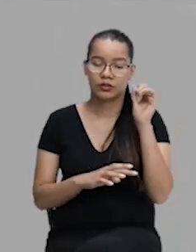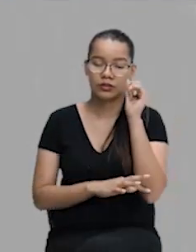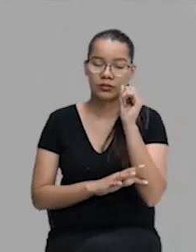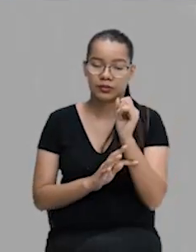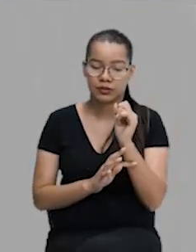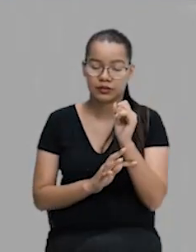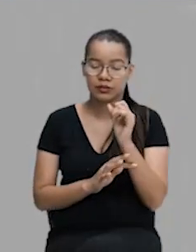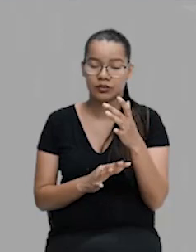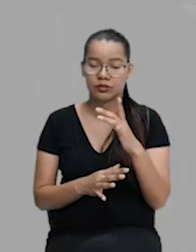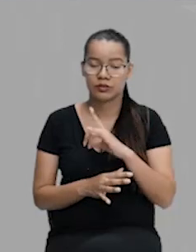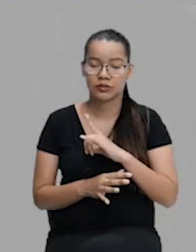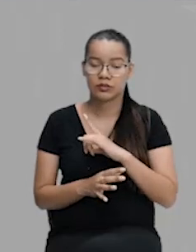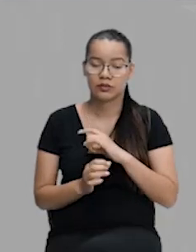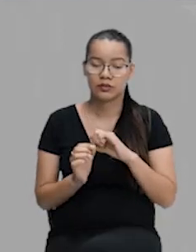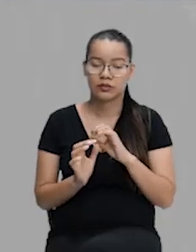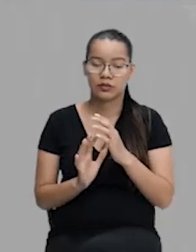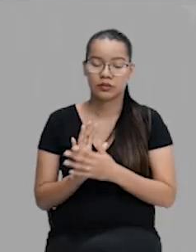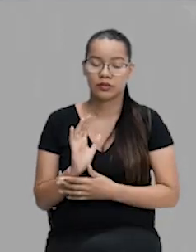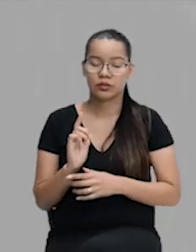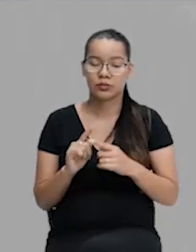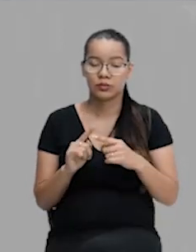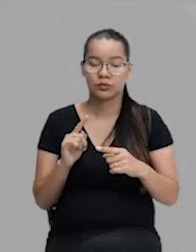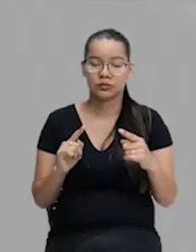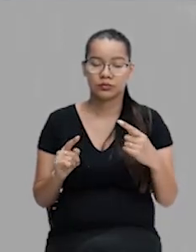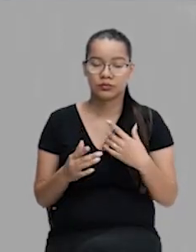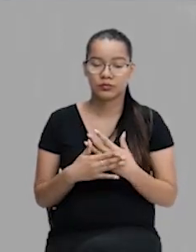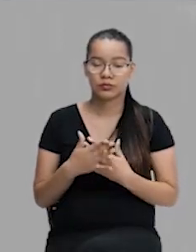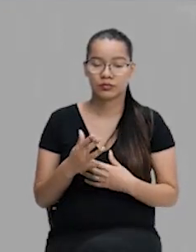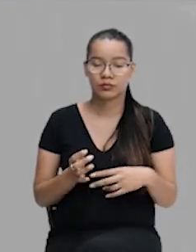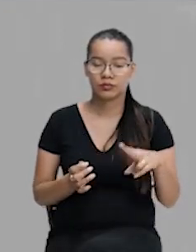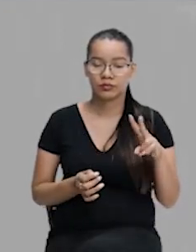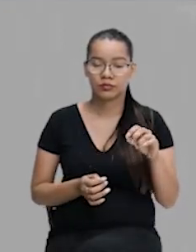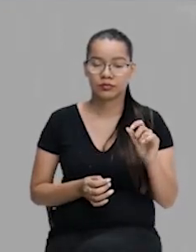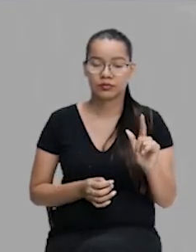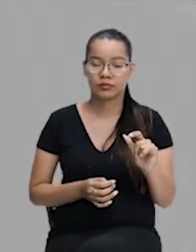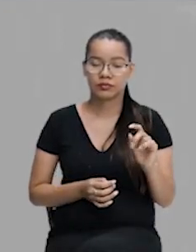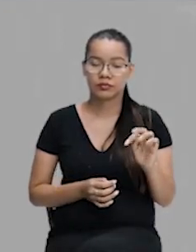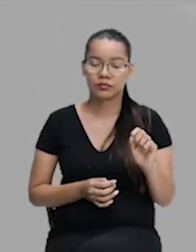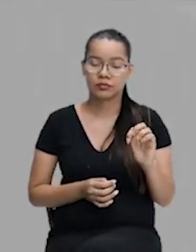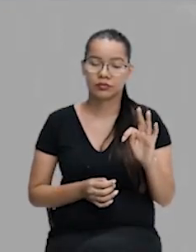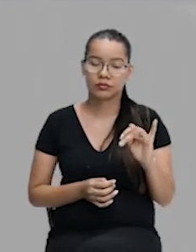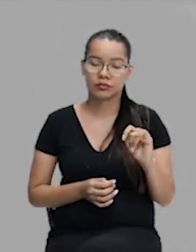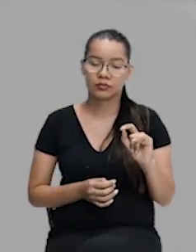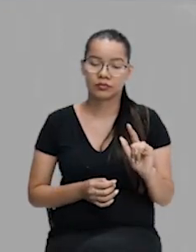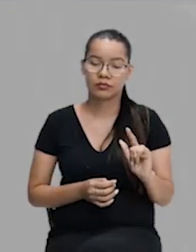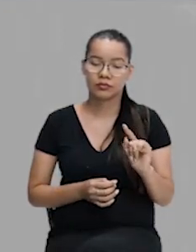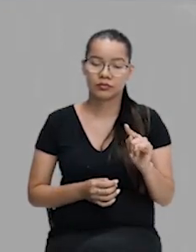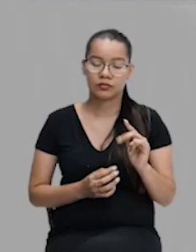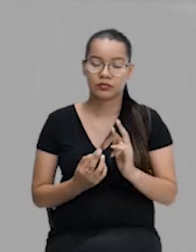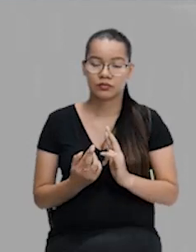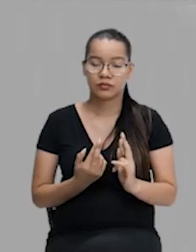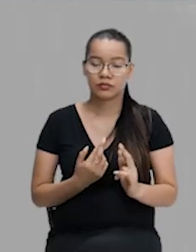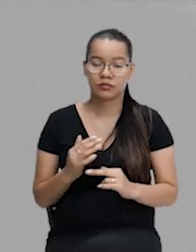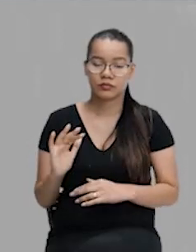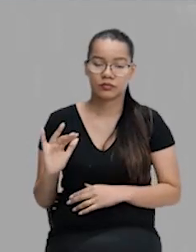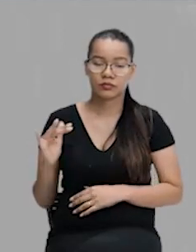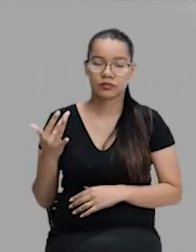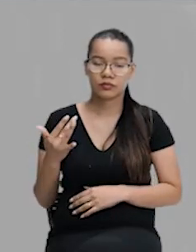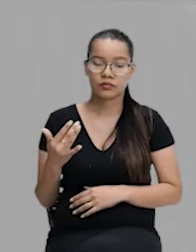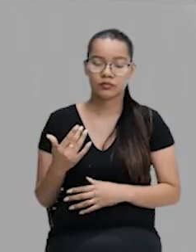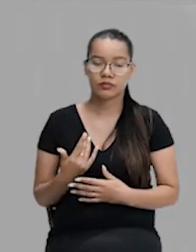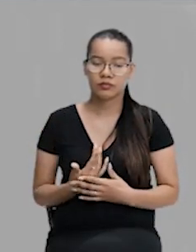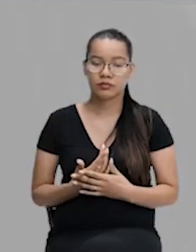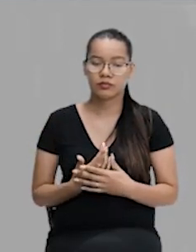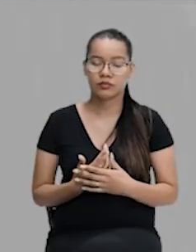formação de um produto mais volátil, essa reação ela ocorre, ok? Então, formação